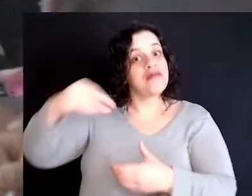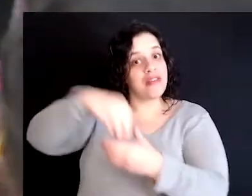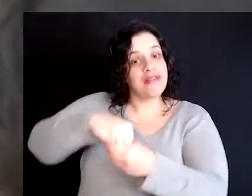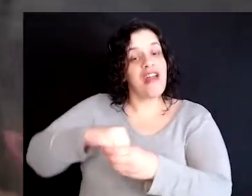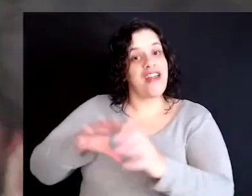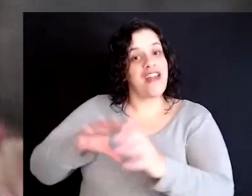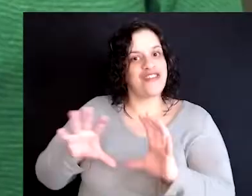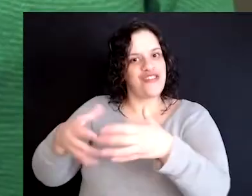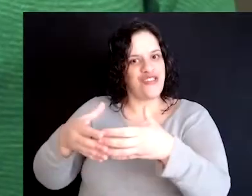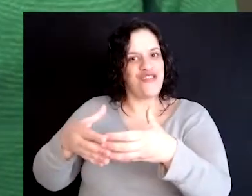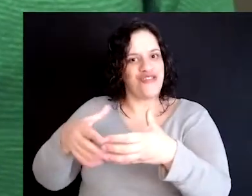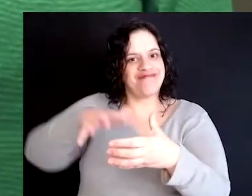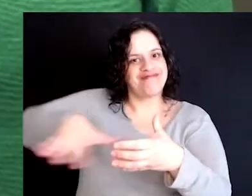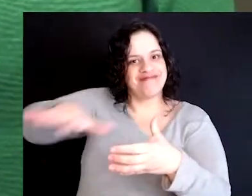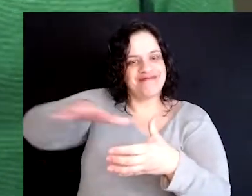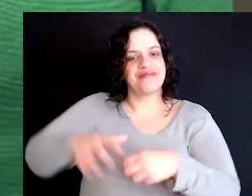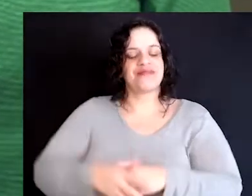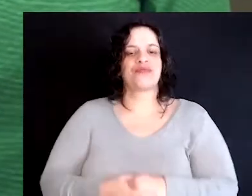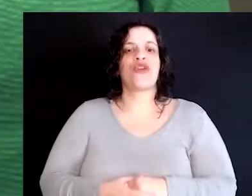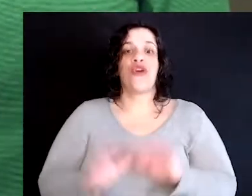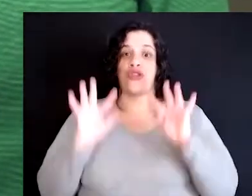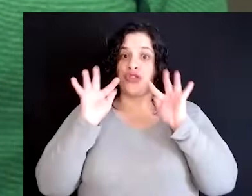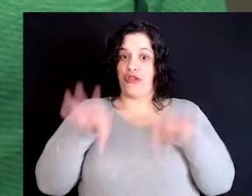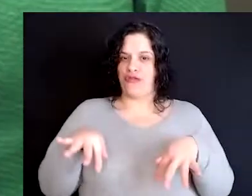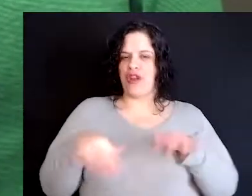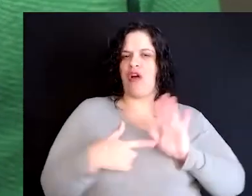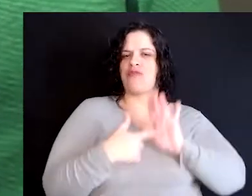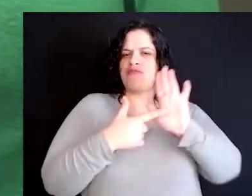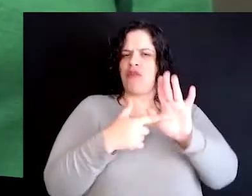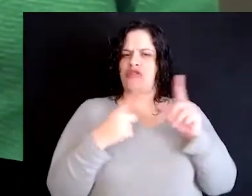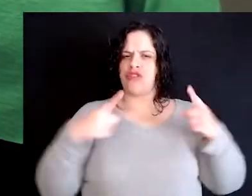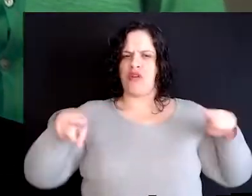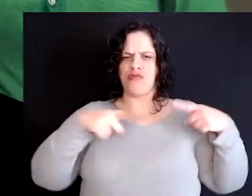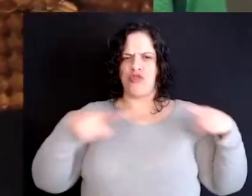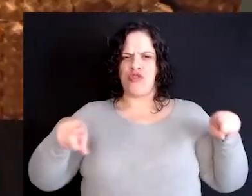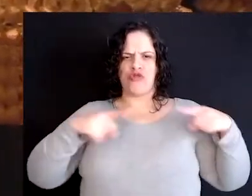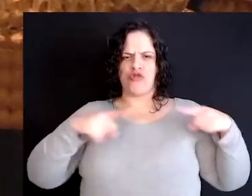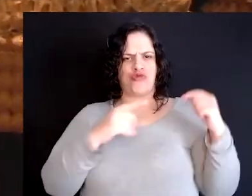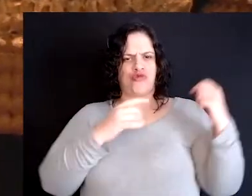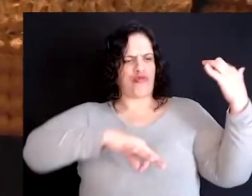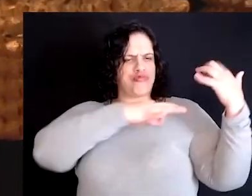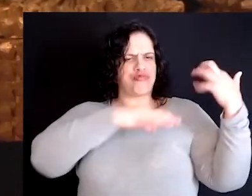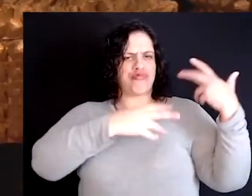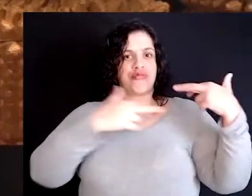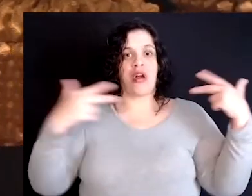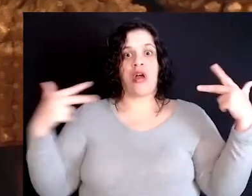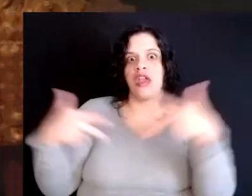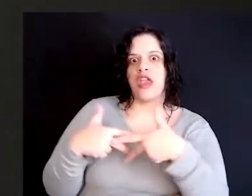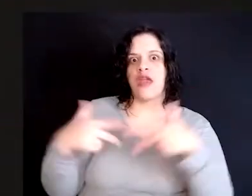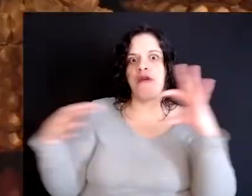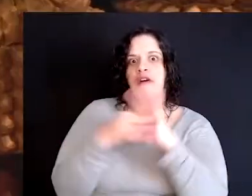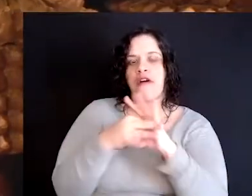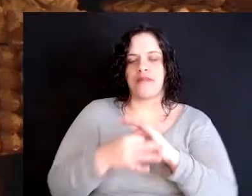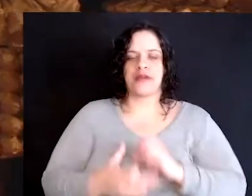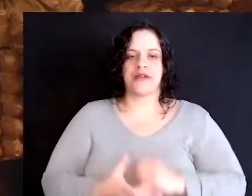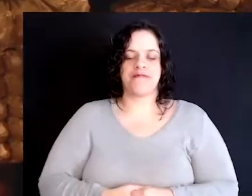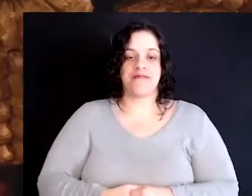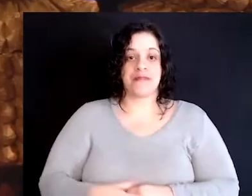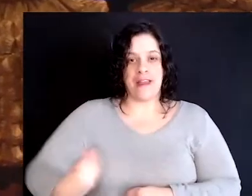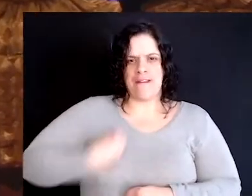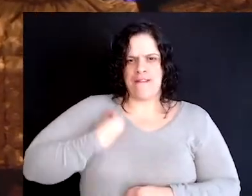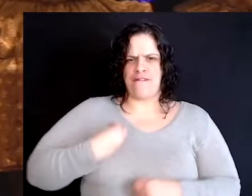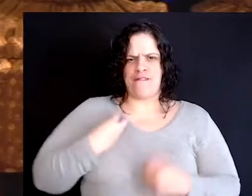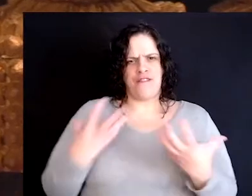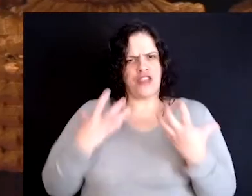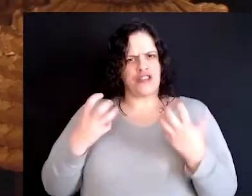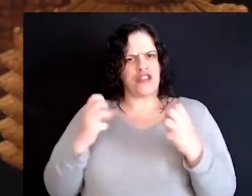na comunidade. O grande finale junta música erudita e hip hop. A força da vida é